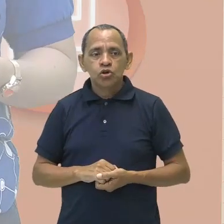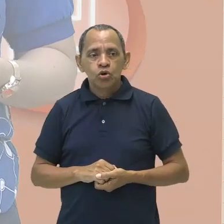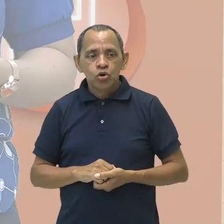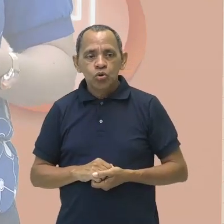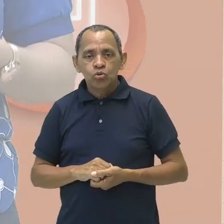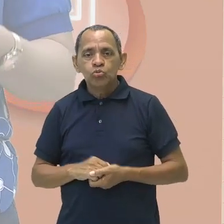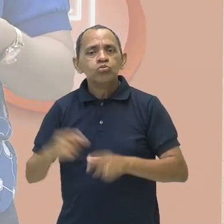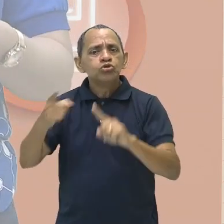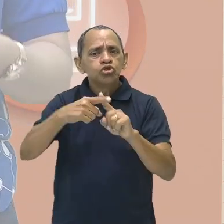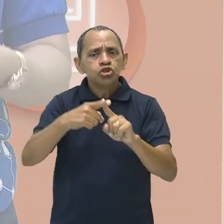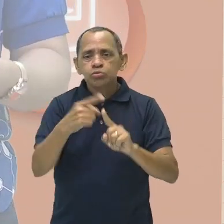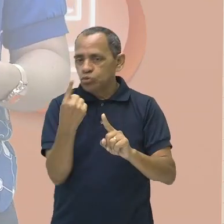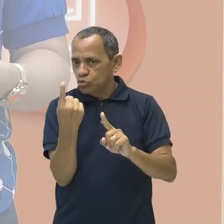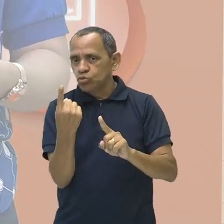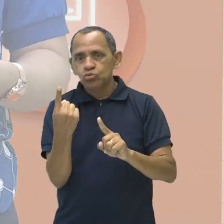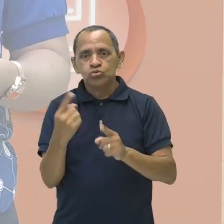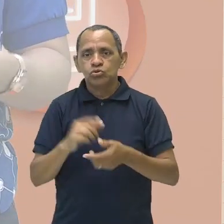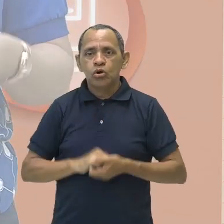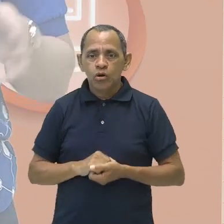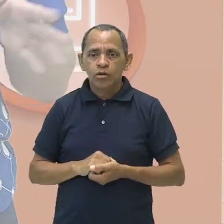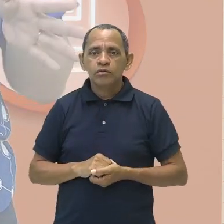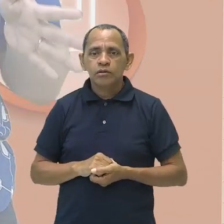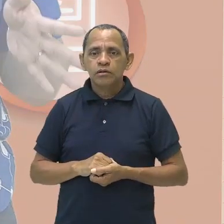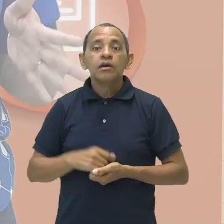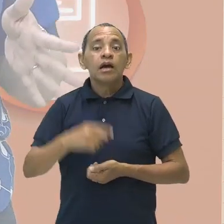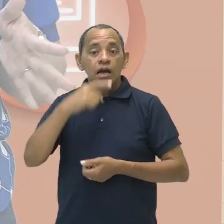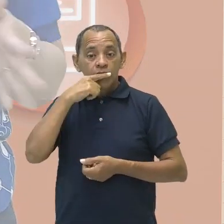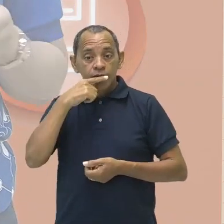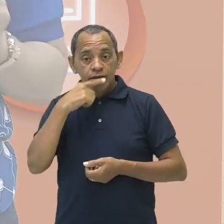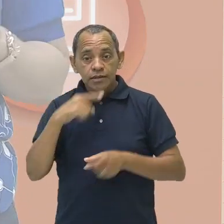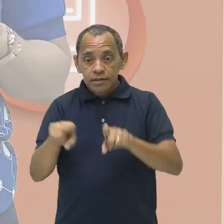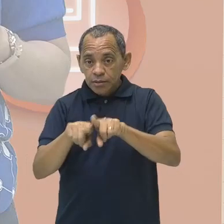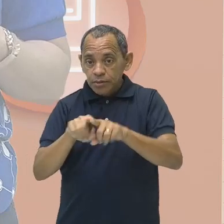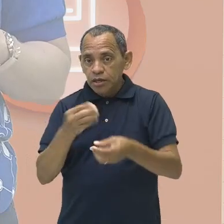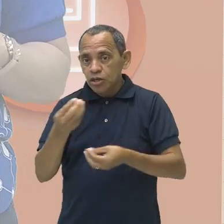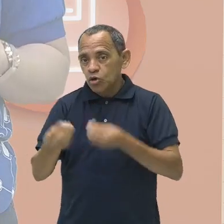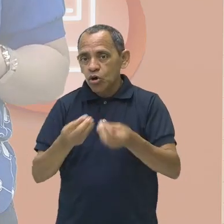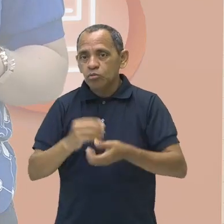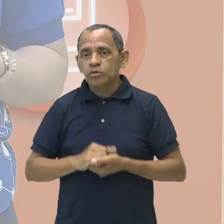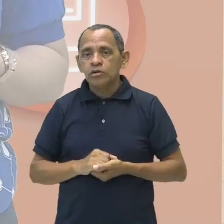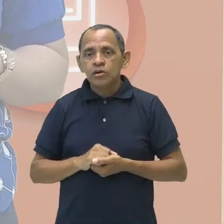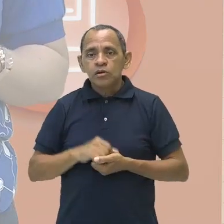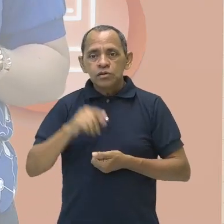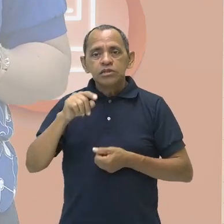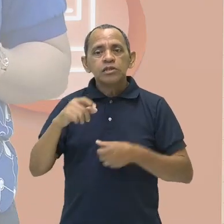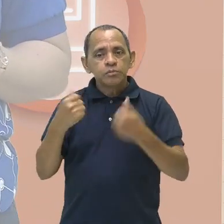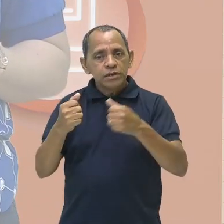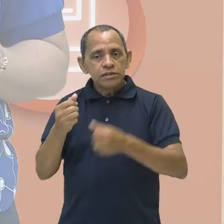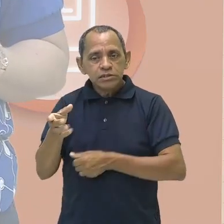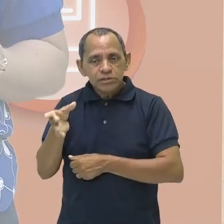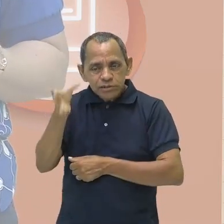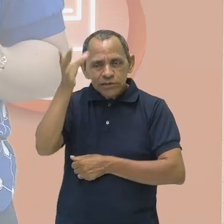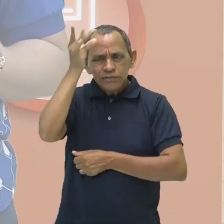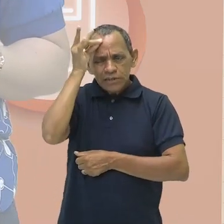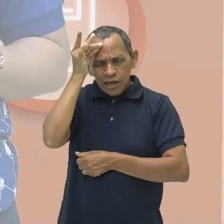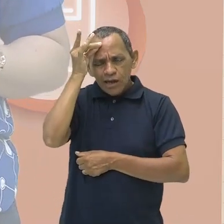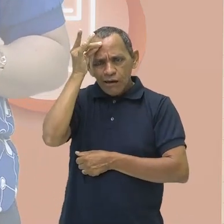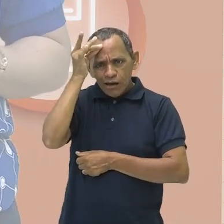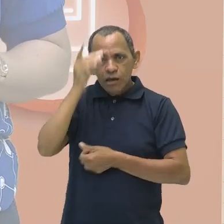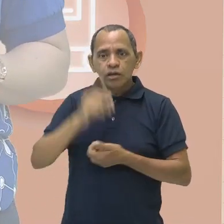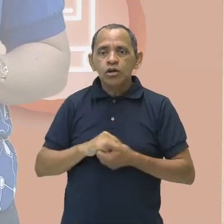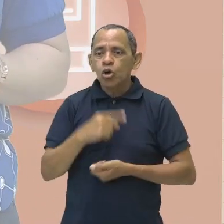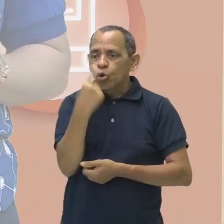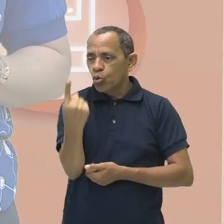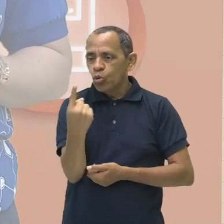nesse caso, a cana-de-açúcar. Então, monocultura, coloque na cabeça de vocês, né? Mono quer dizer